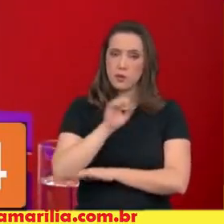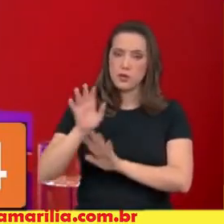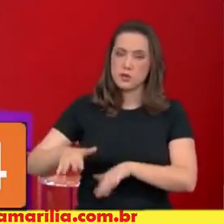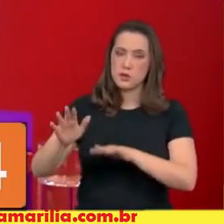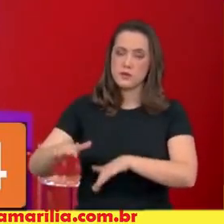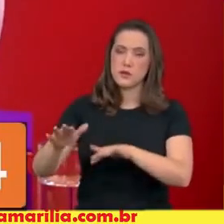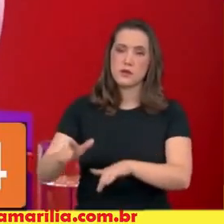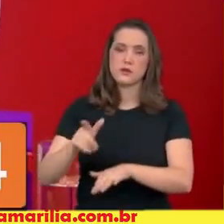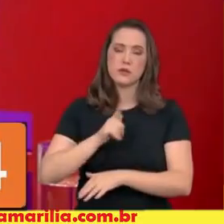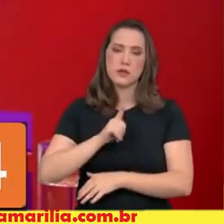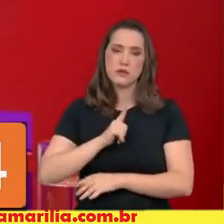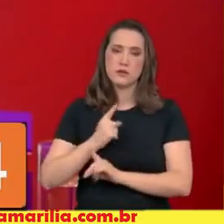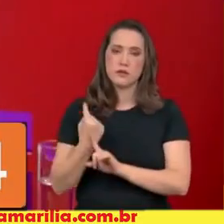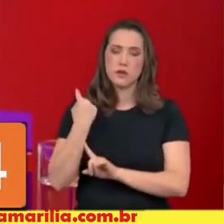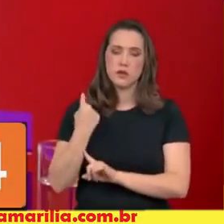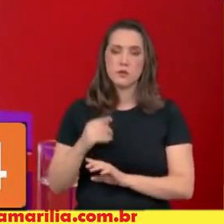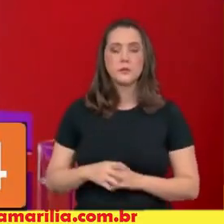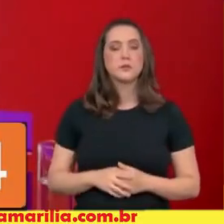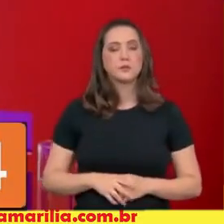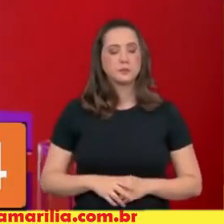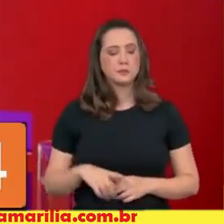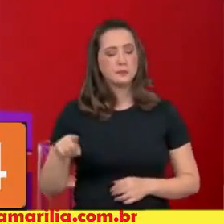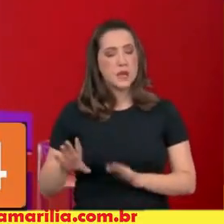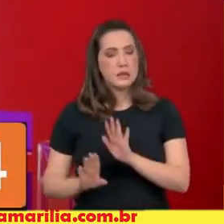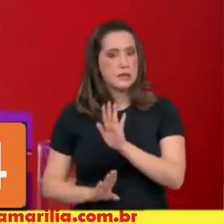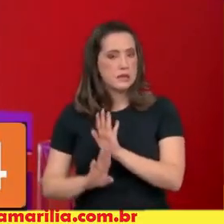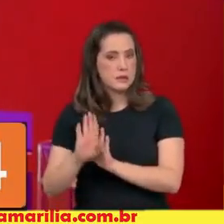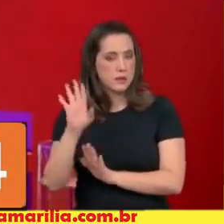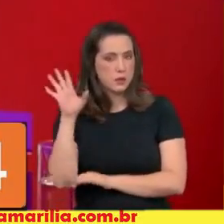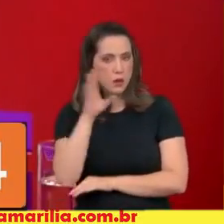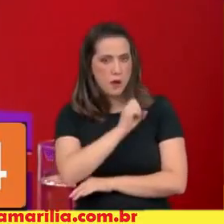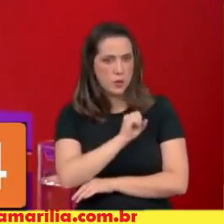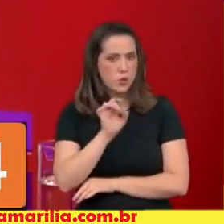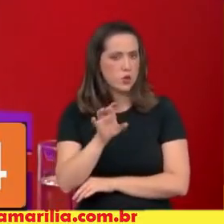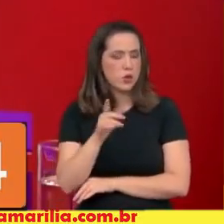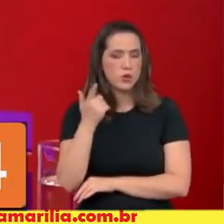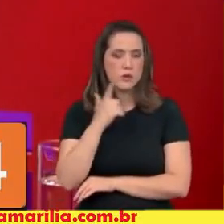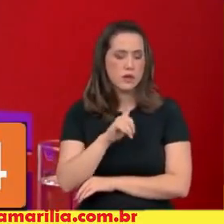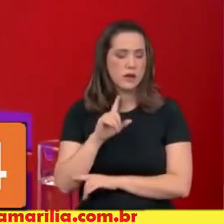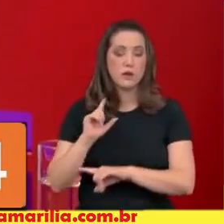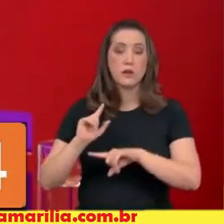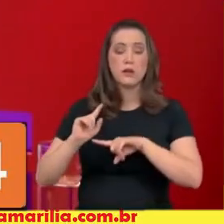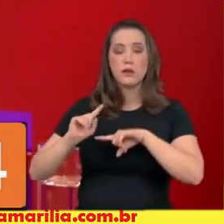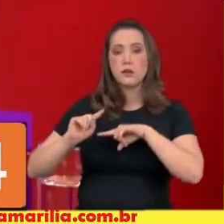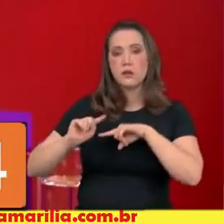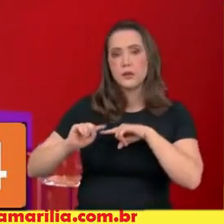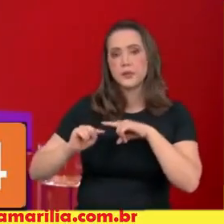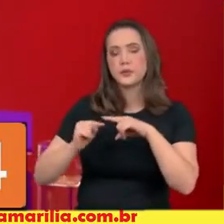todos os casos que analiso. Esse crescimento rápido só acontece como consequência de um